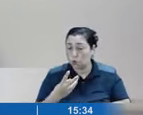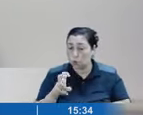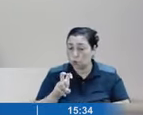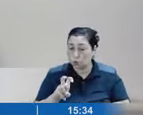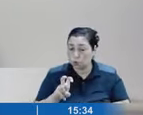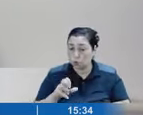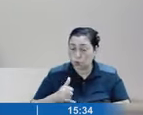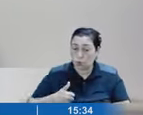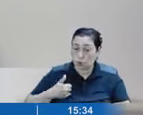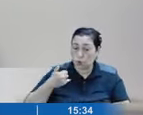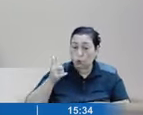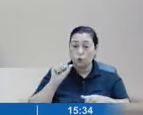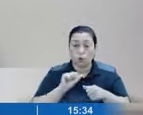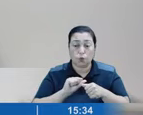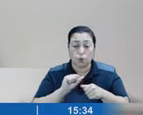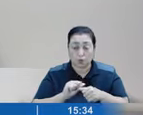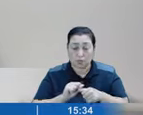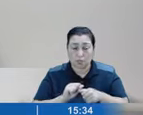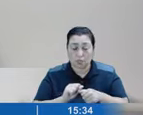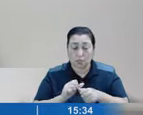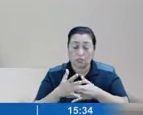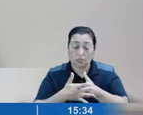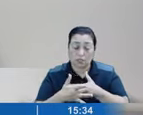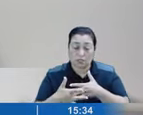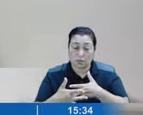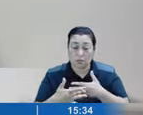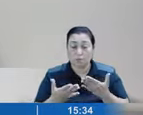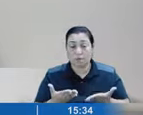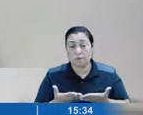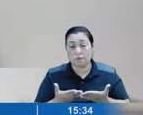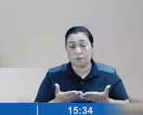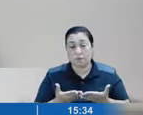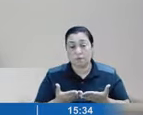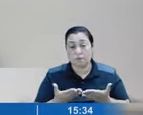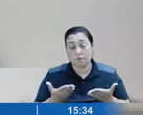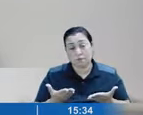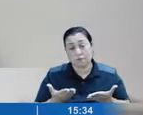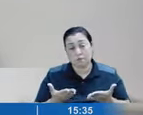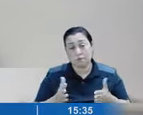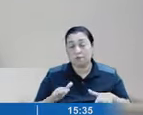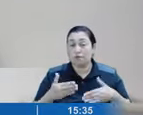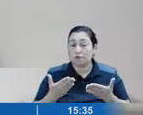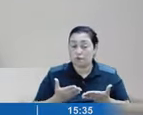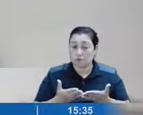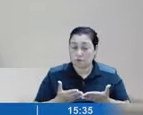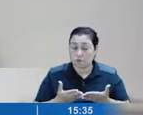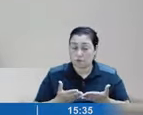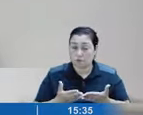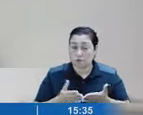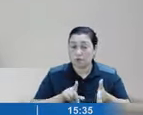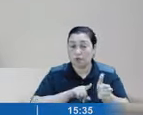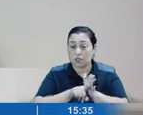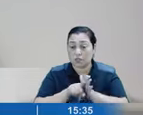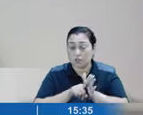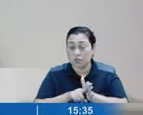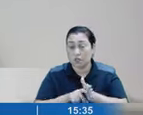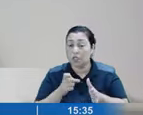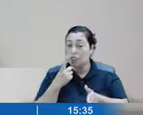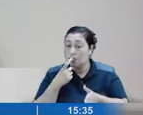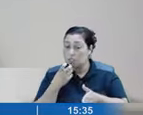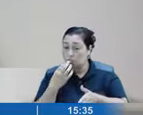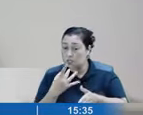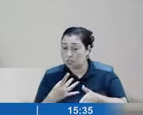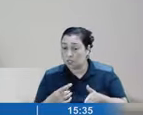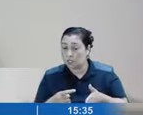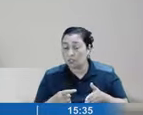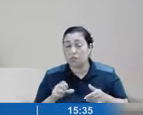sabe do custo que é isso para a saúde pública, né? Então, de repente, um teste, uma pesquisa de sangue oculto bem feita,